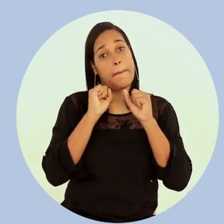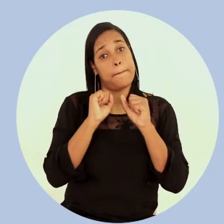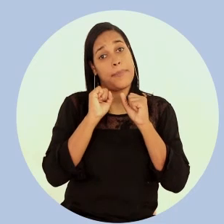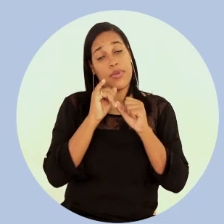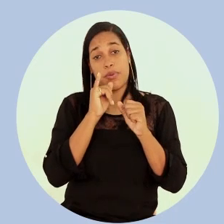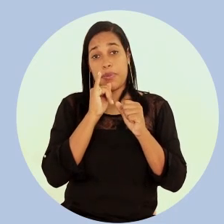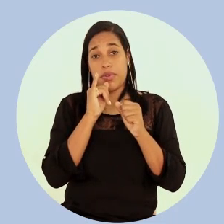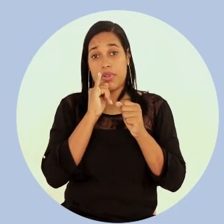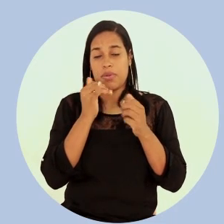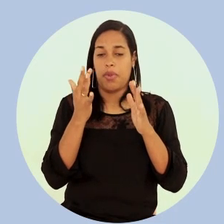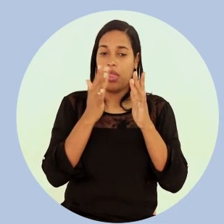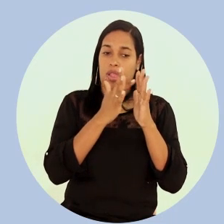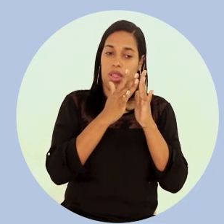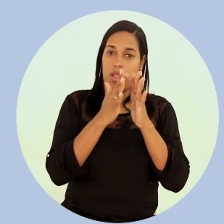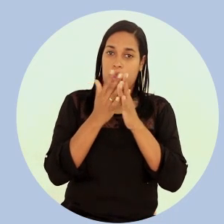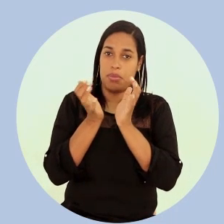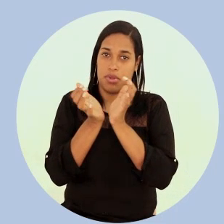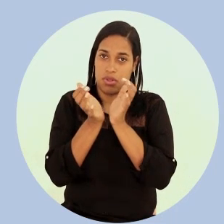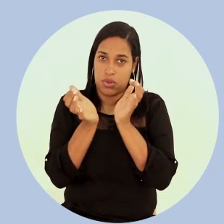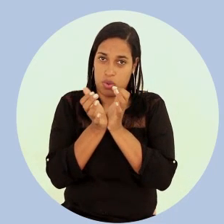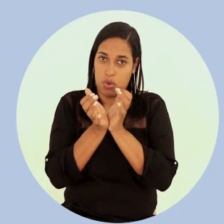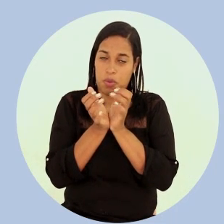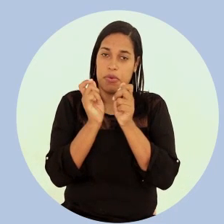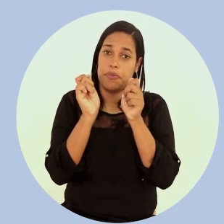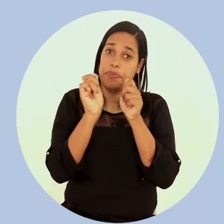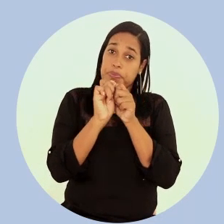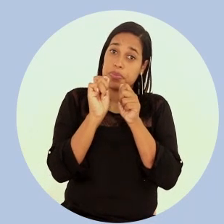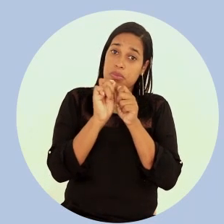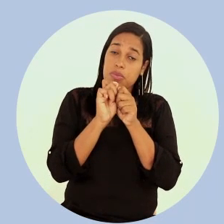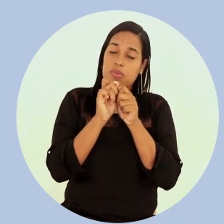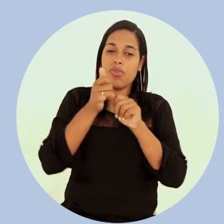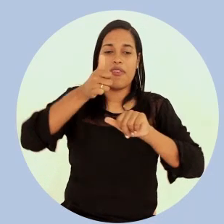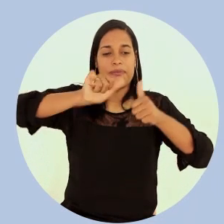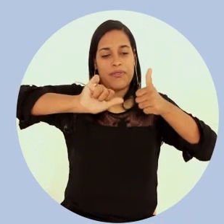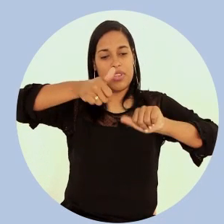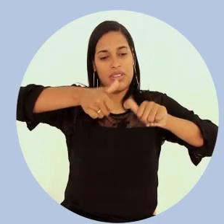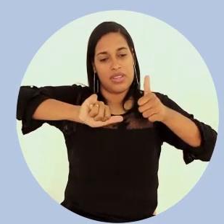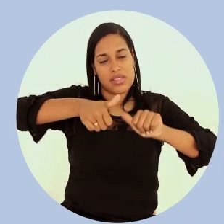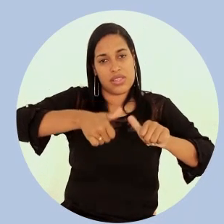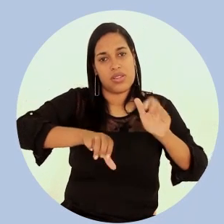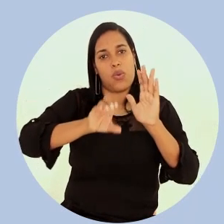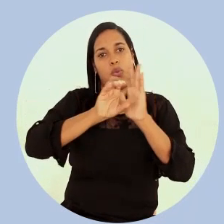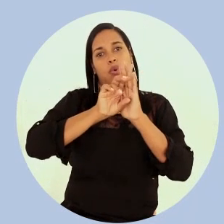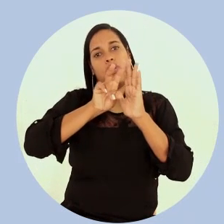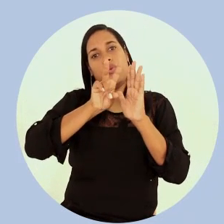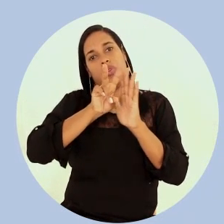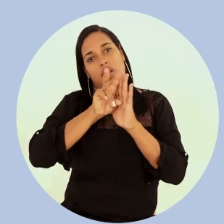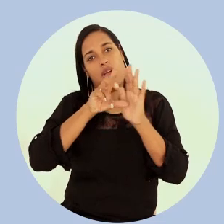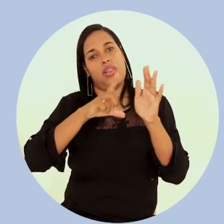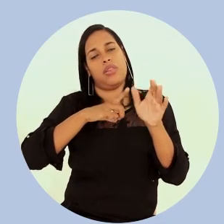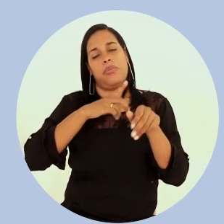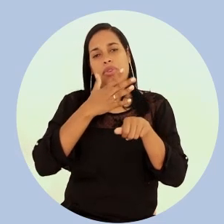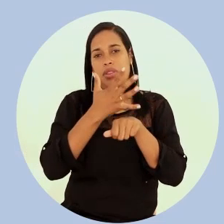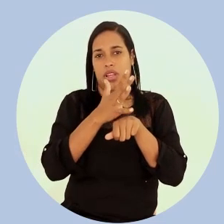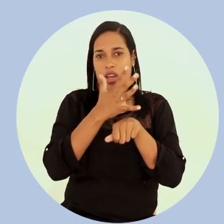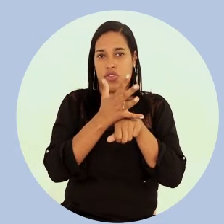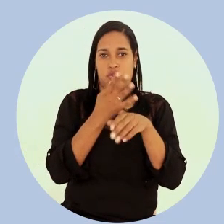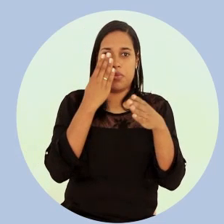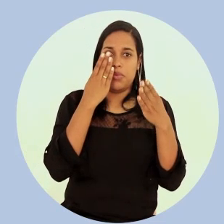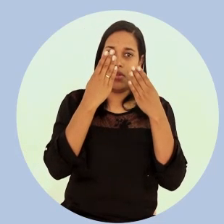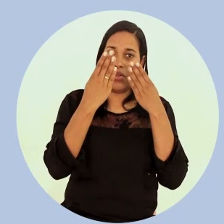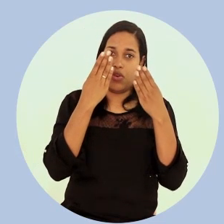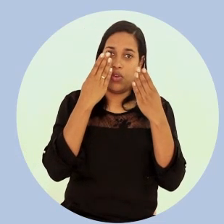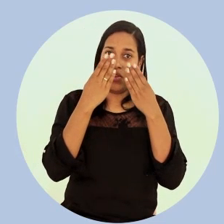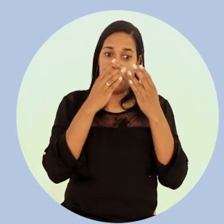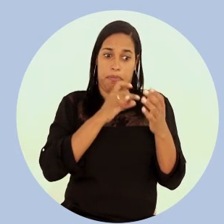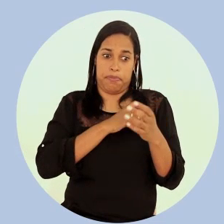aplicar dinâmicas de grupo, elas podem fazer apenas análise curricular, podem fazer alguns testes psicológicos, todo mundo